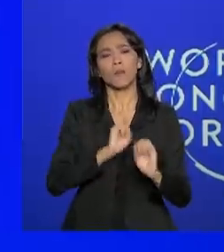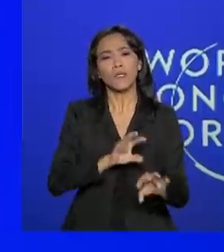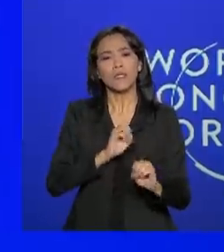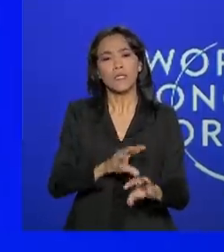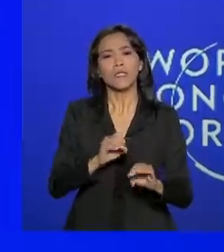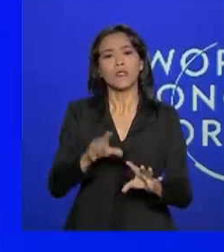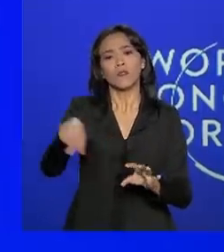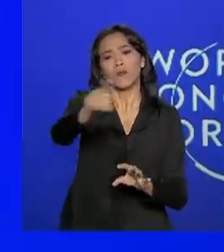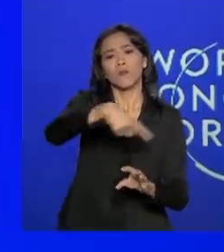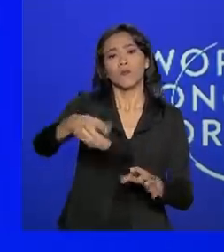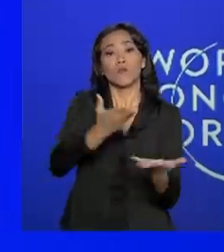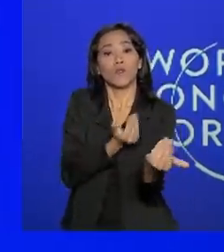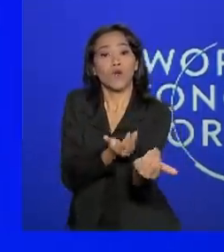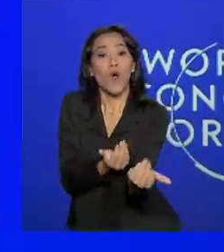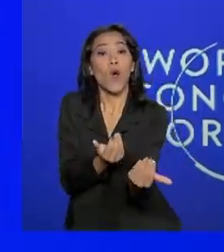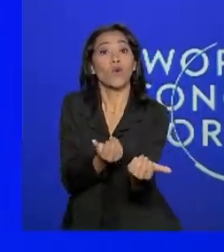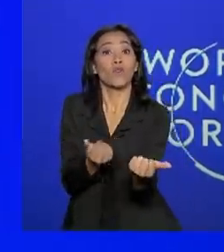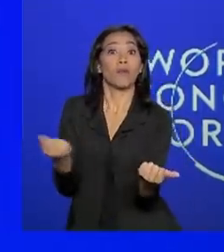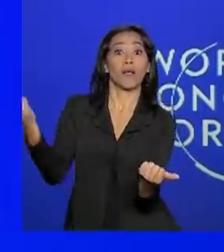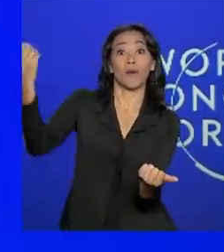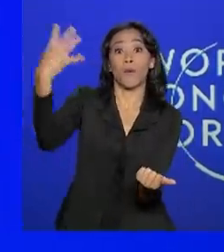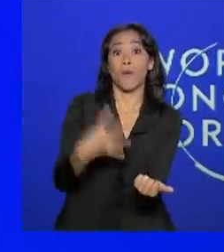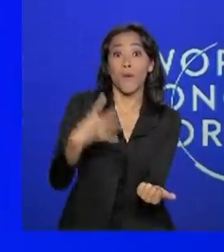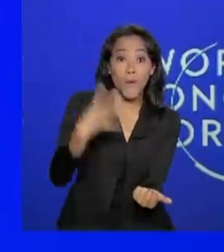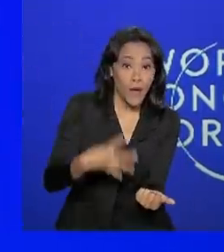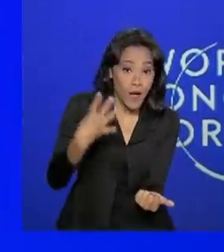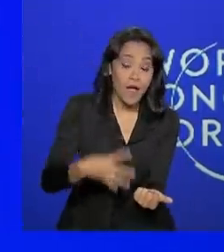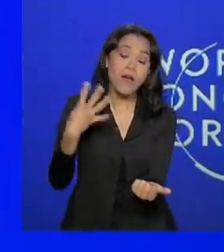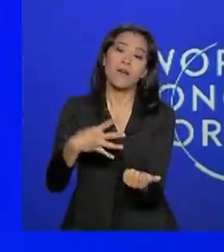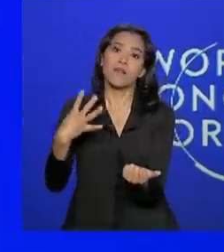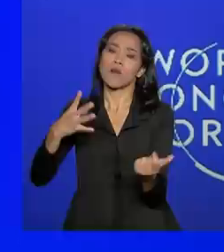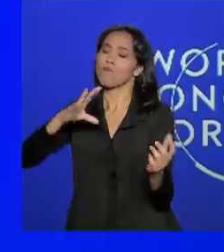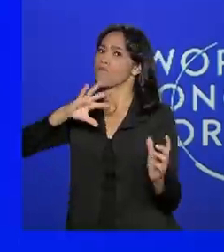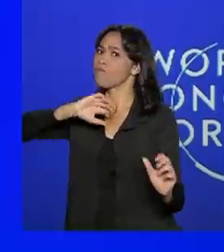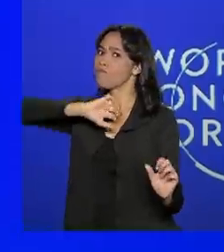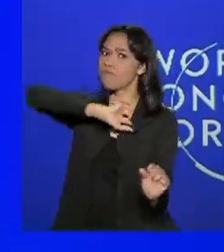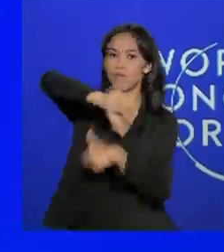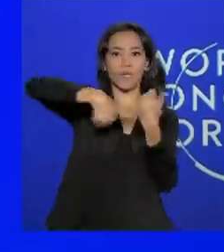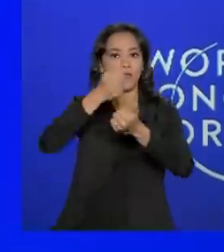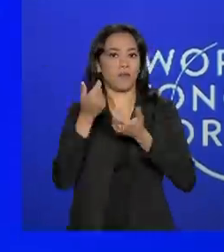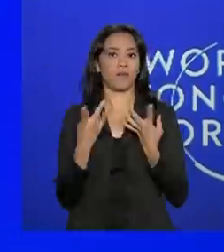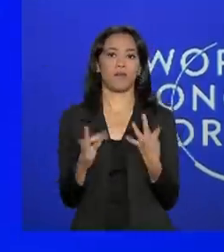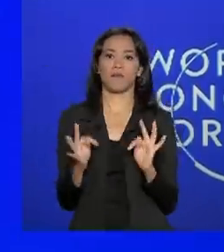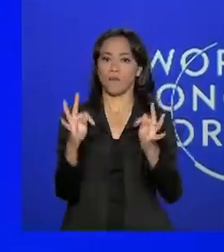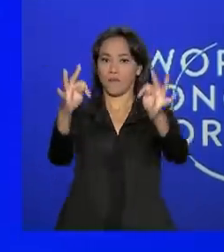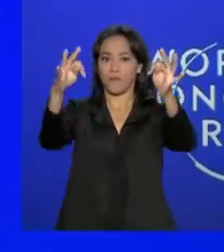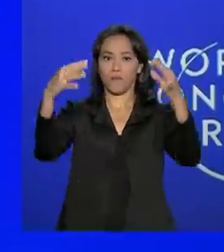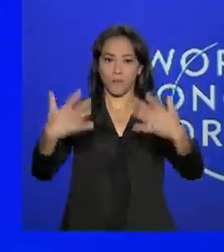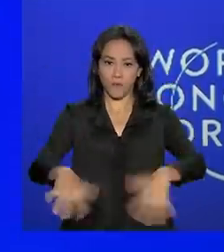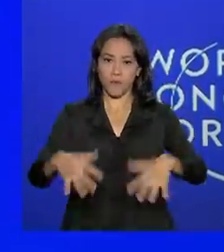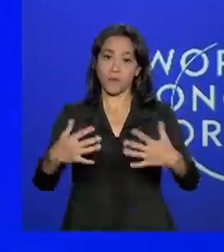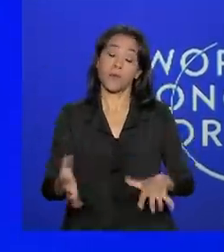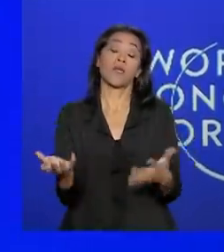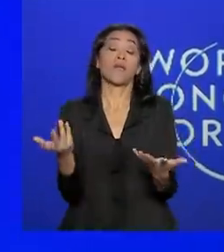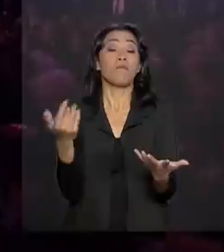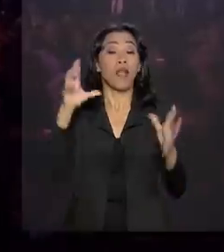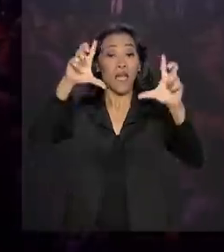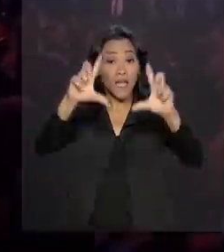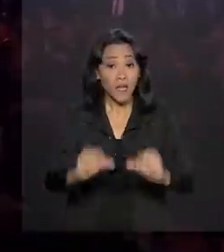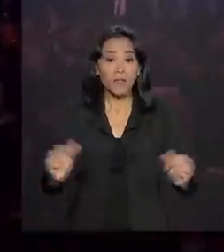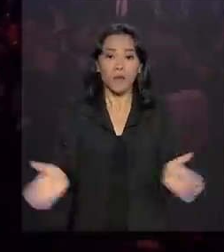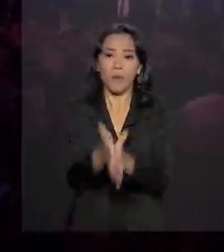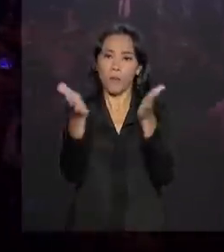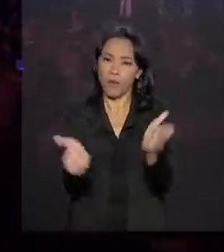para os desafios da quarta revolução industrial, buscando, pelo conhecimento, reduzir a pobreza e a miséria.